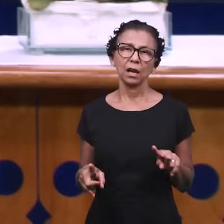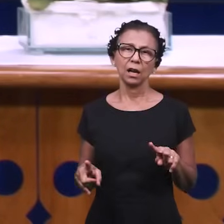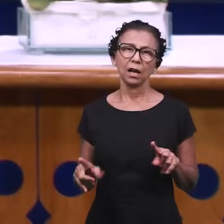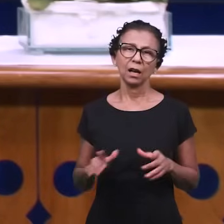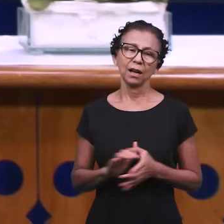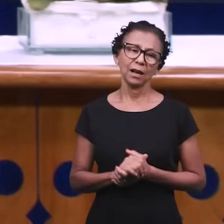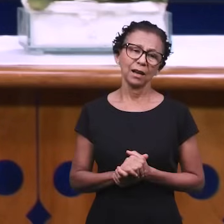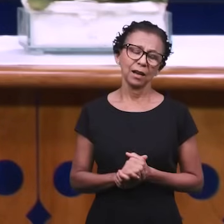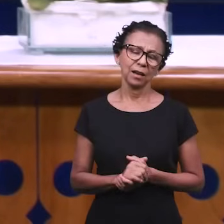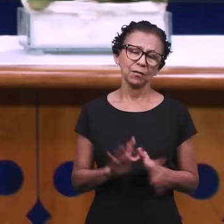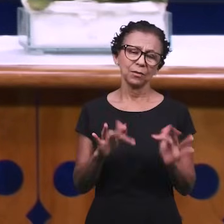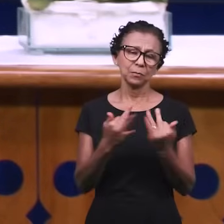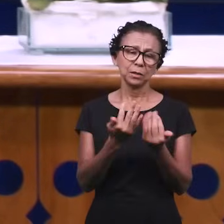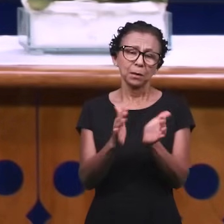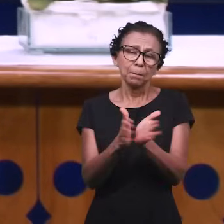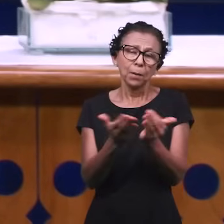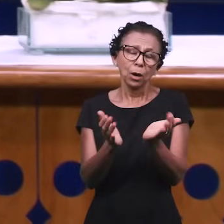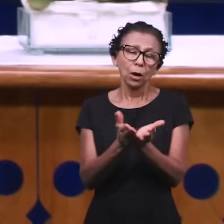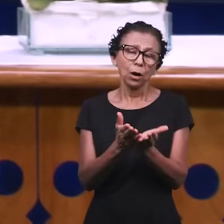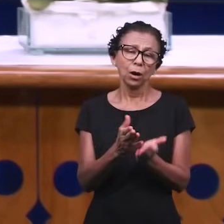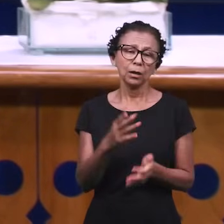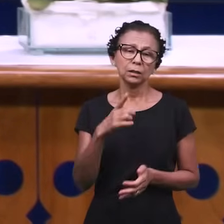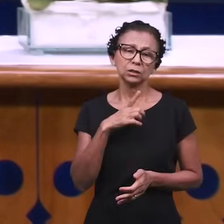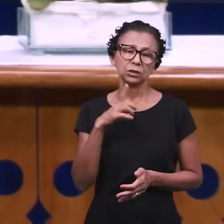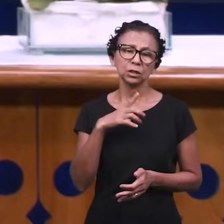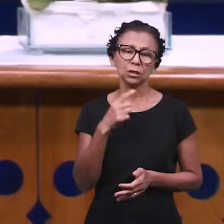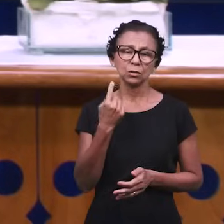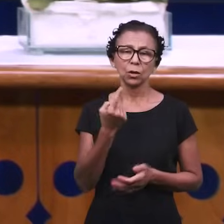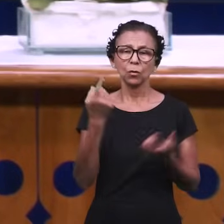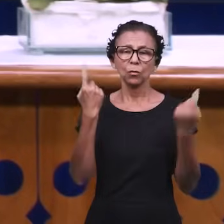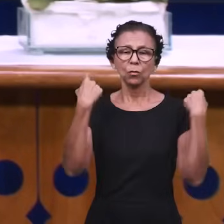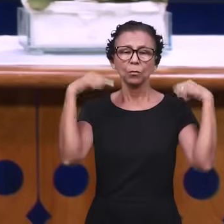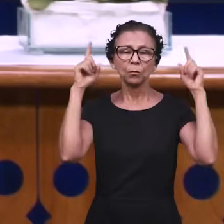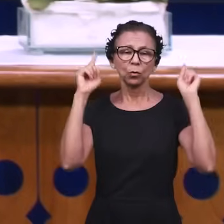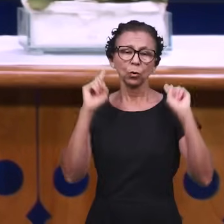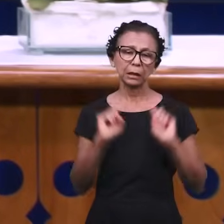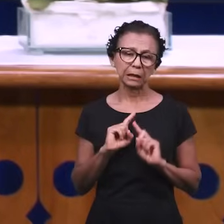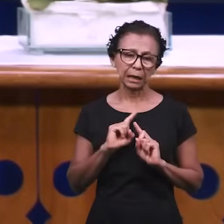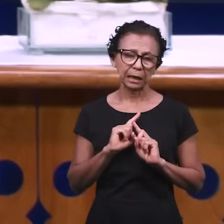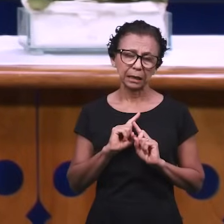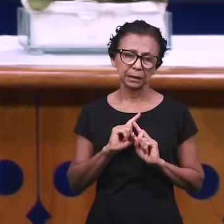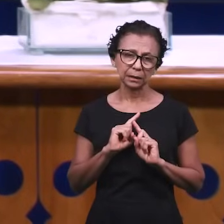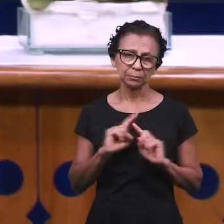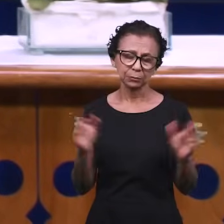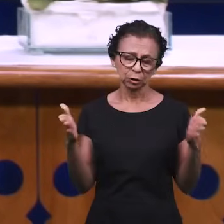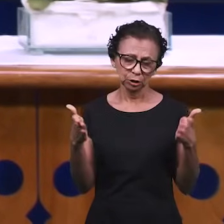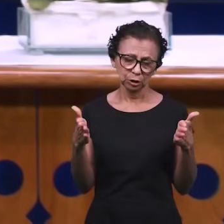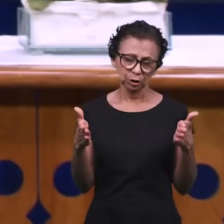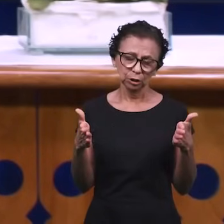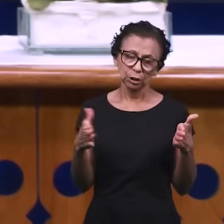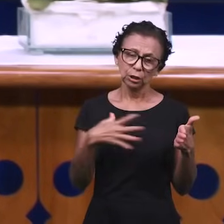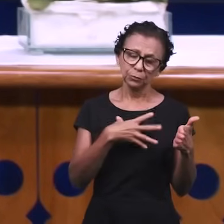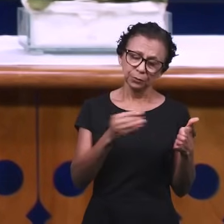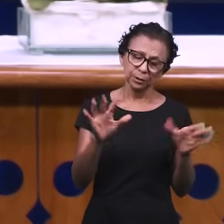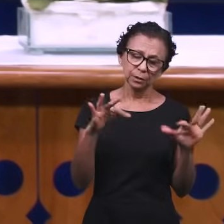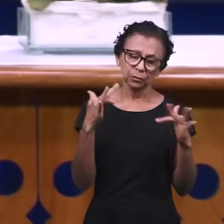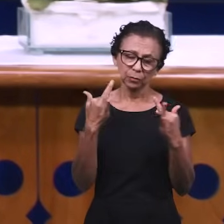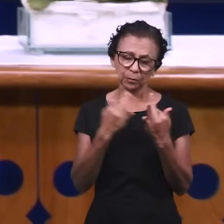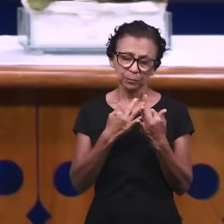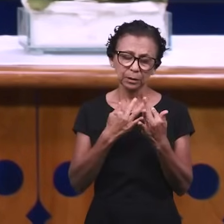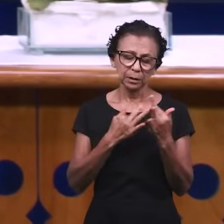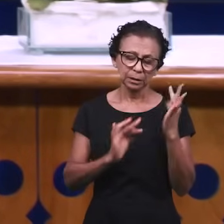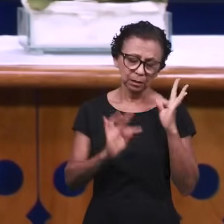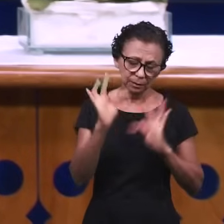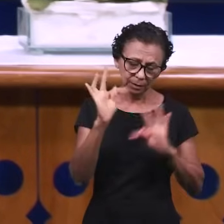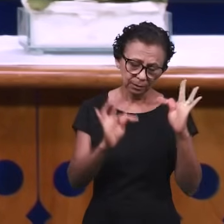tinha coisa nenhuma senão a pequena cordeira, que comprara e criara. E ela tinha crescido com ele, seus